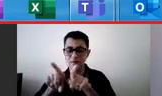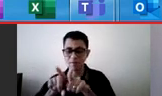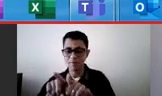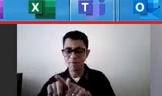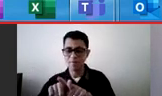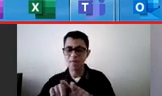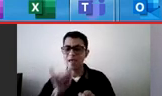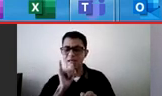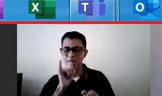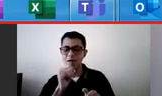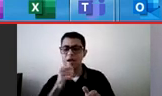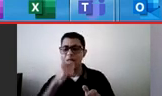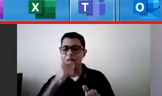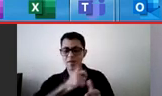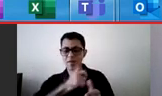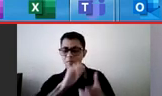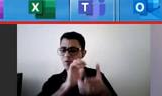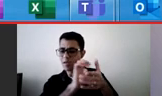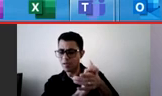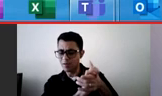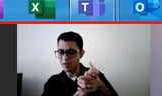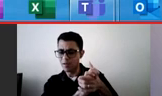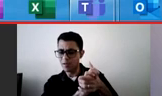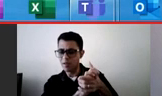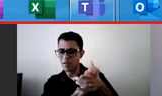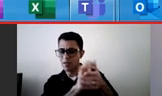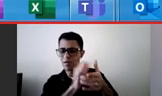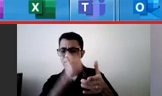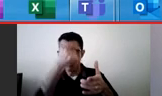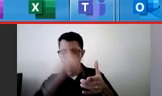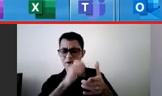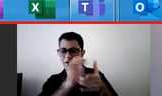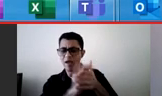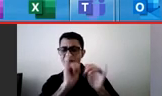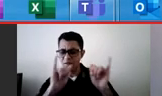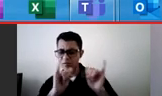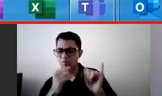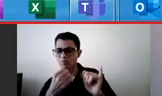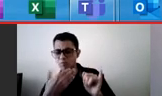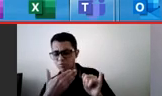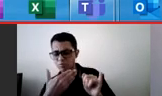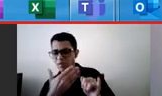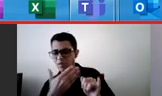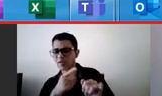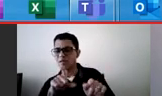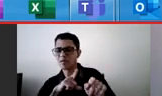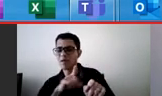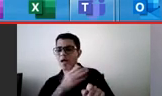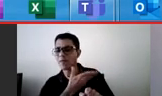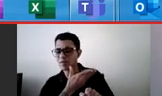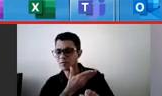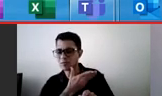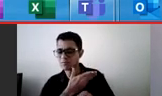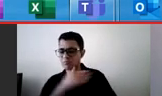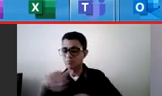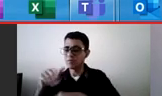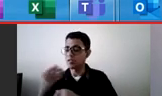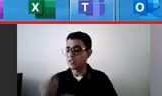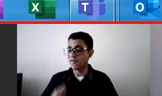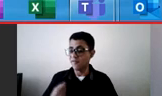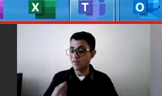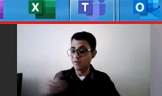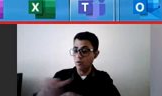A minha mulher, ela fala que eu sou um pouco fora da curva. Eu tenho amigos mendigos, né? Incrível